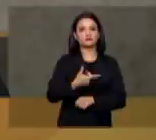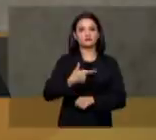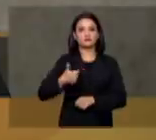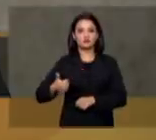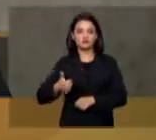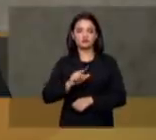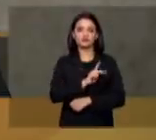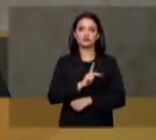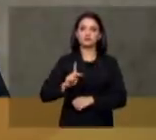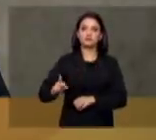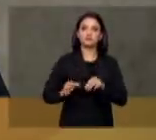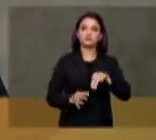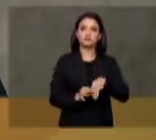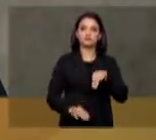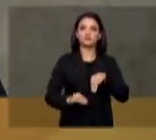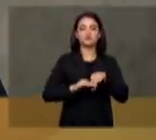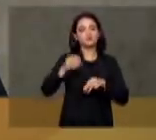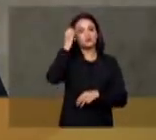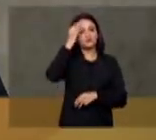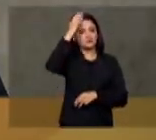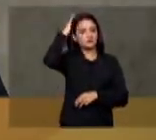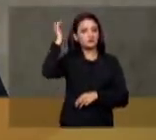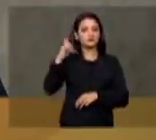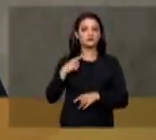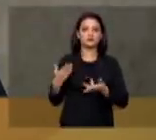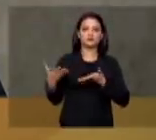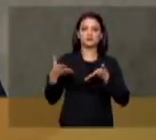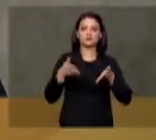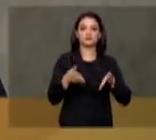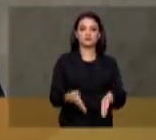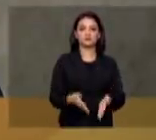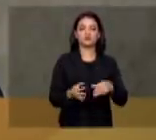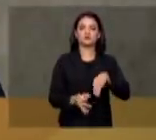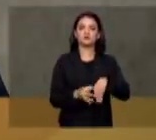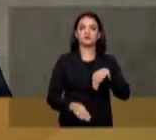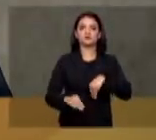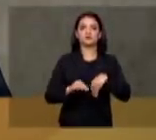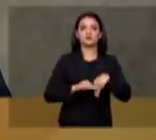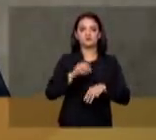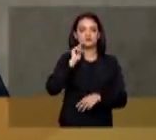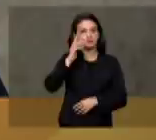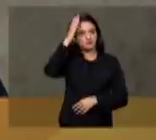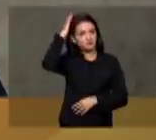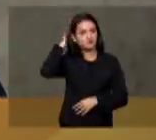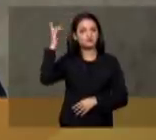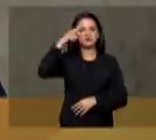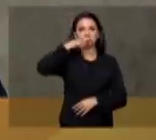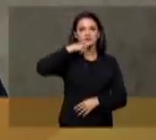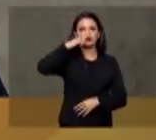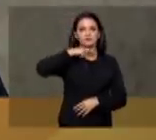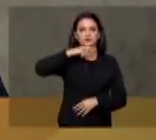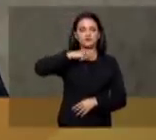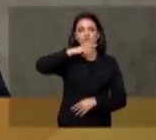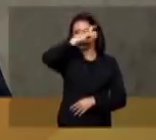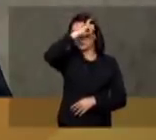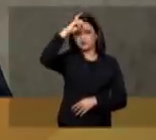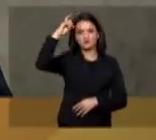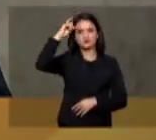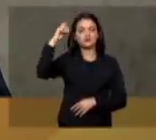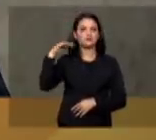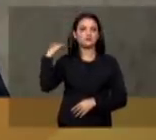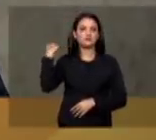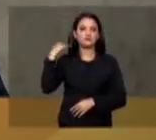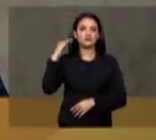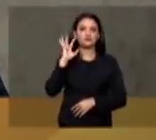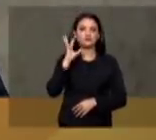Souza, assessora-chefe do plenário, está em pé. Presentes à sessão, Luiz senhores Fux, ministros, separados Marco Aurélio, por uma Gilmar Mendes, acrílico. Ricardo Lewandowski, Carmen